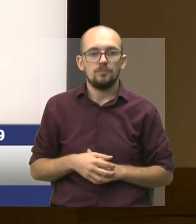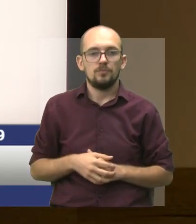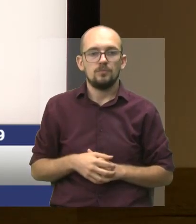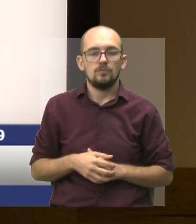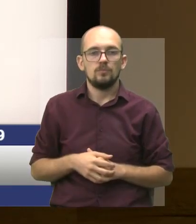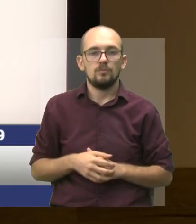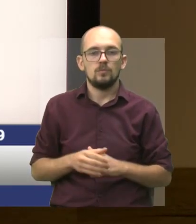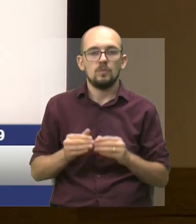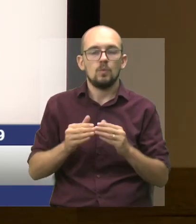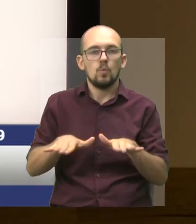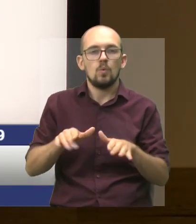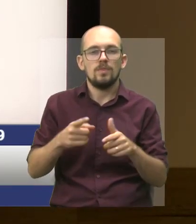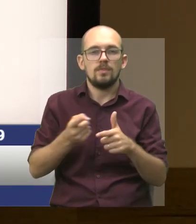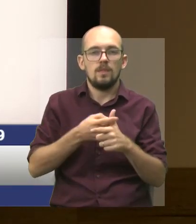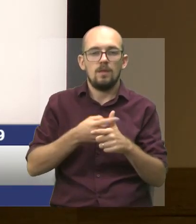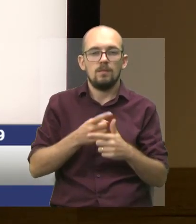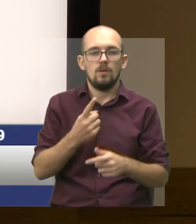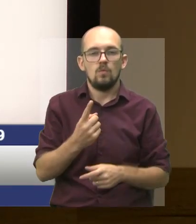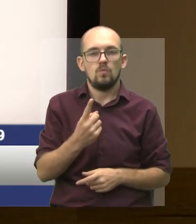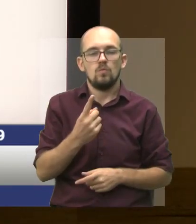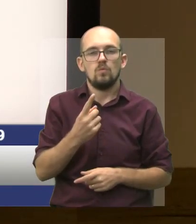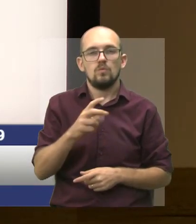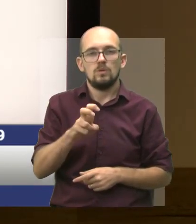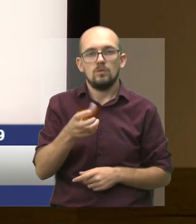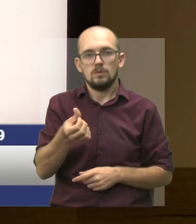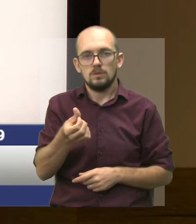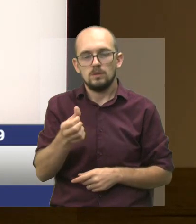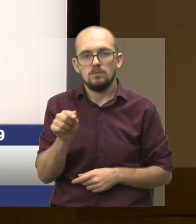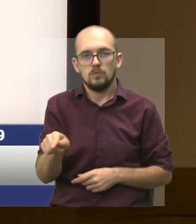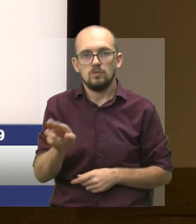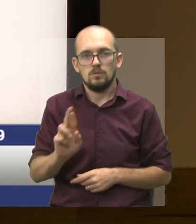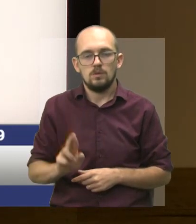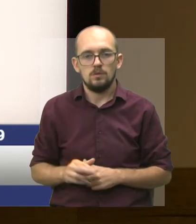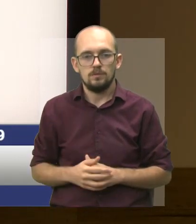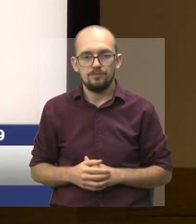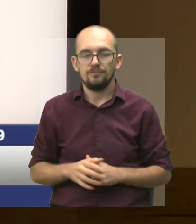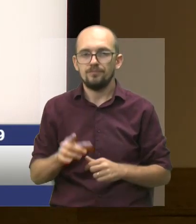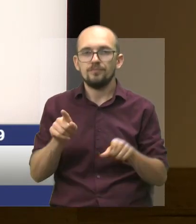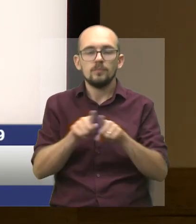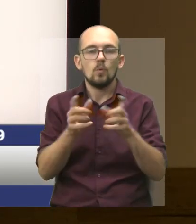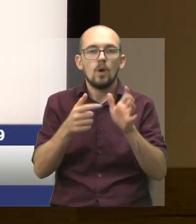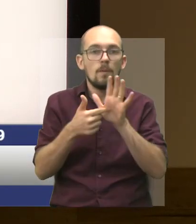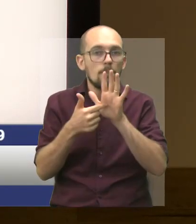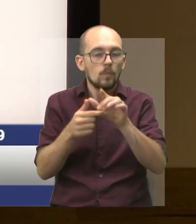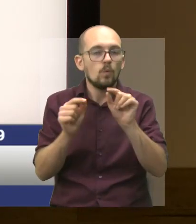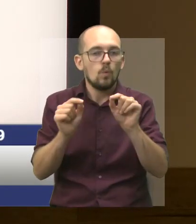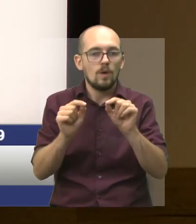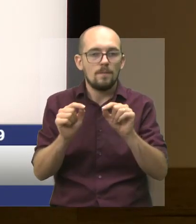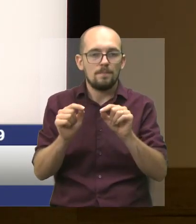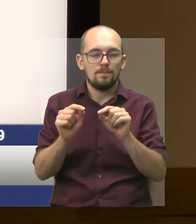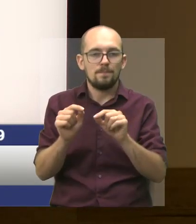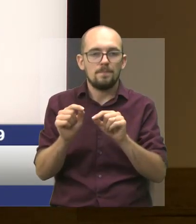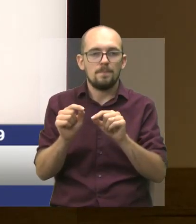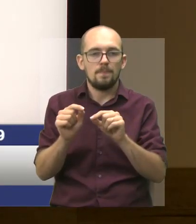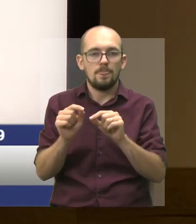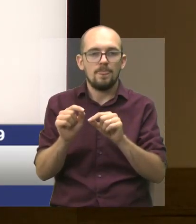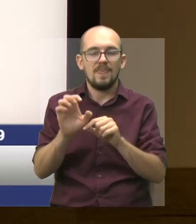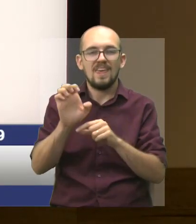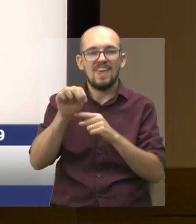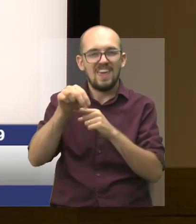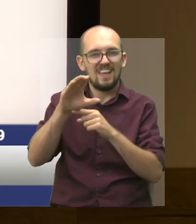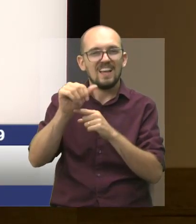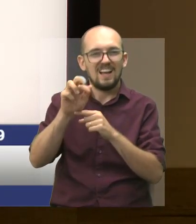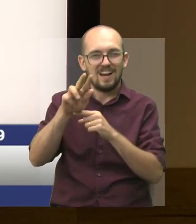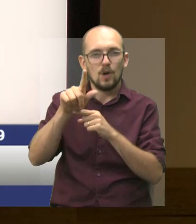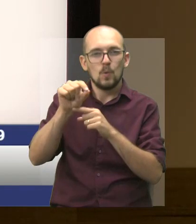156 mil reais. Quero enfatizar aos senhores que pessoal e encargos são os aposentados